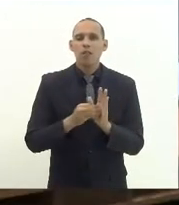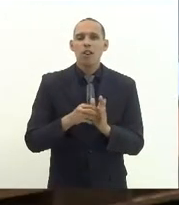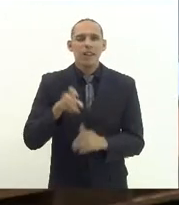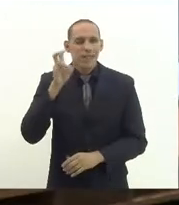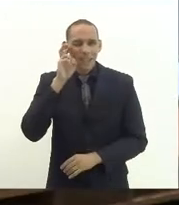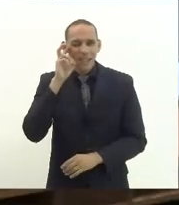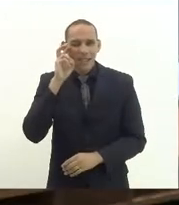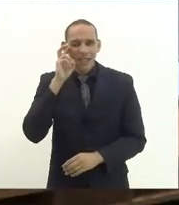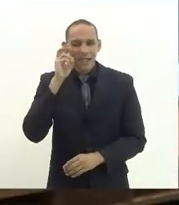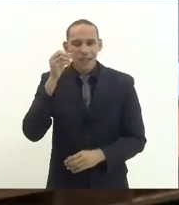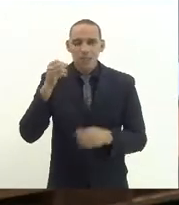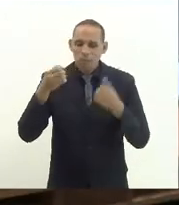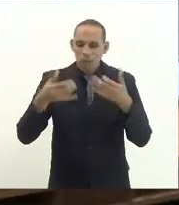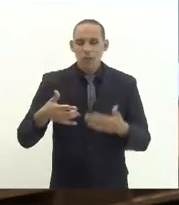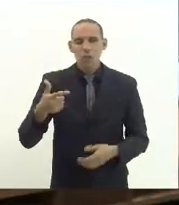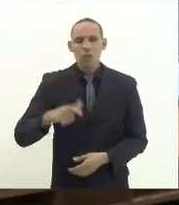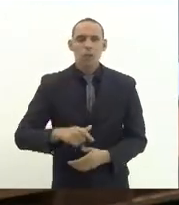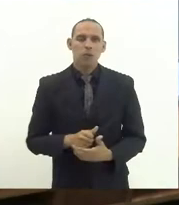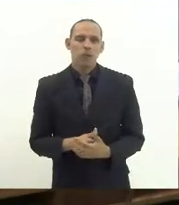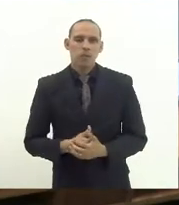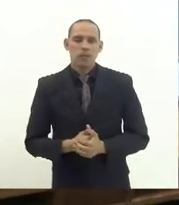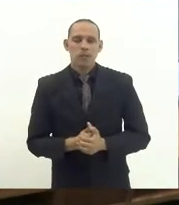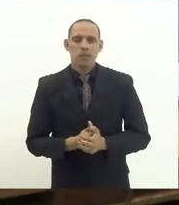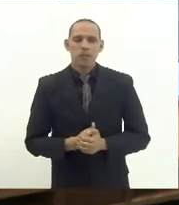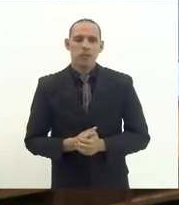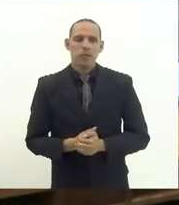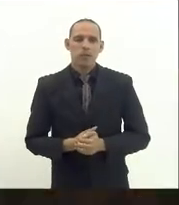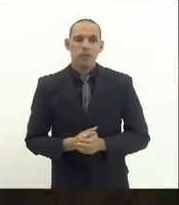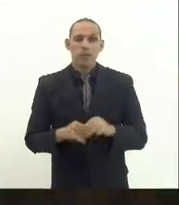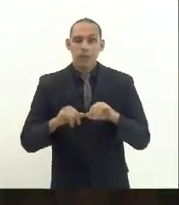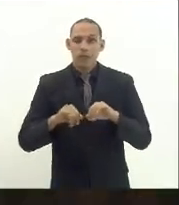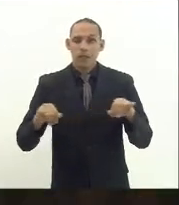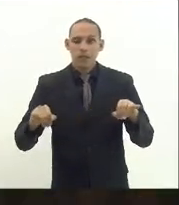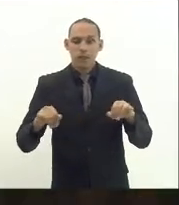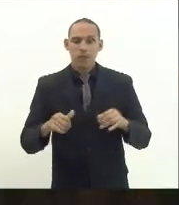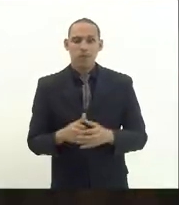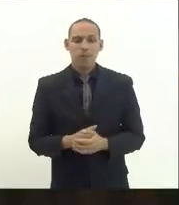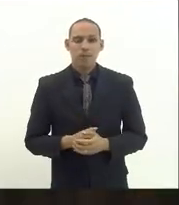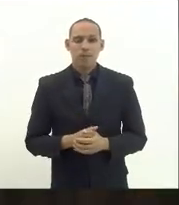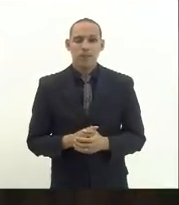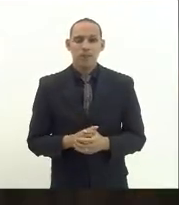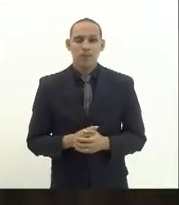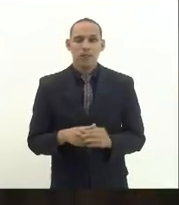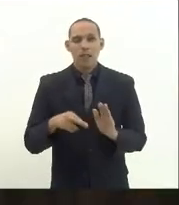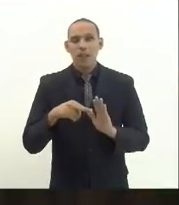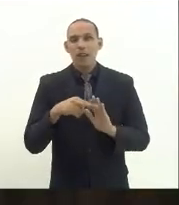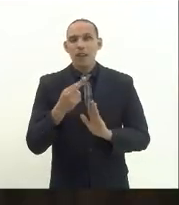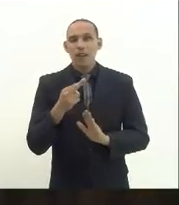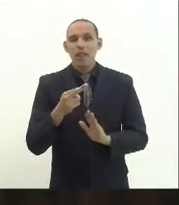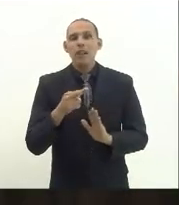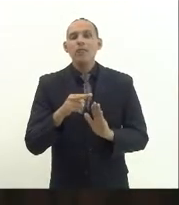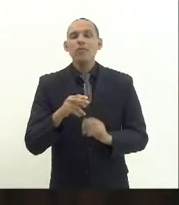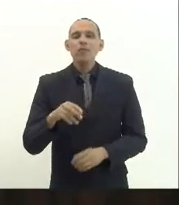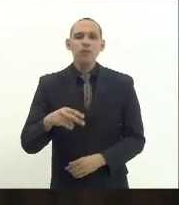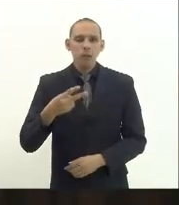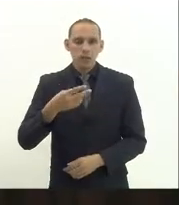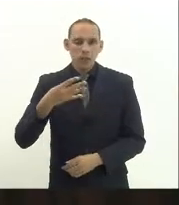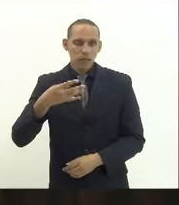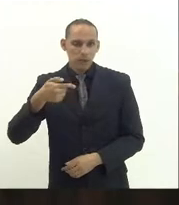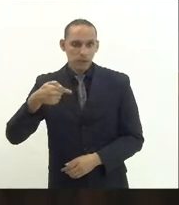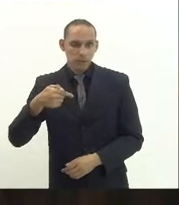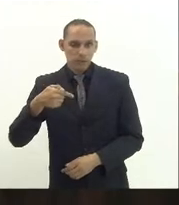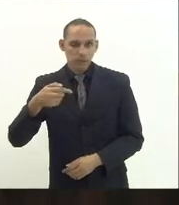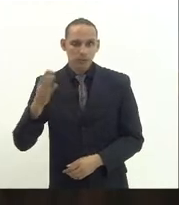a imagem da sessão dele o anuncio requerimento 247 22 vai a